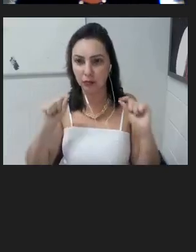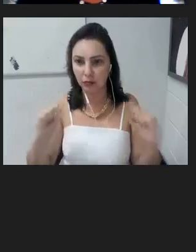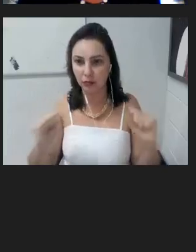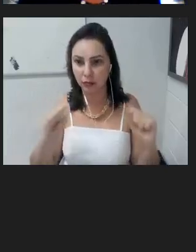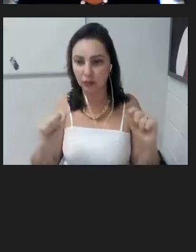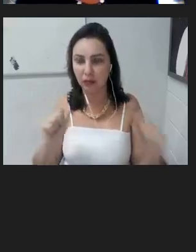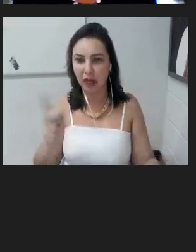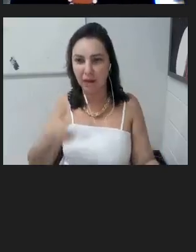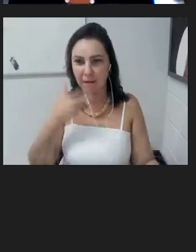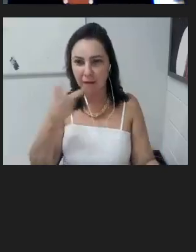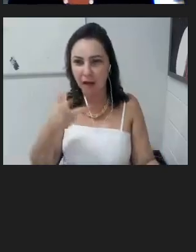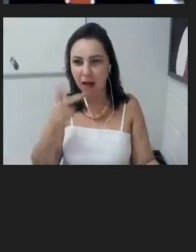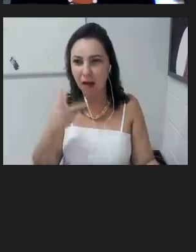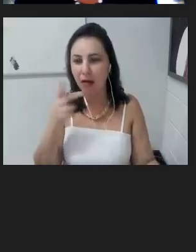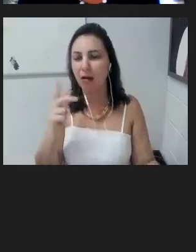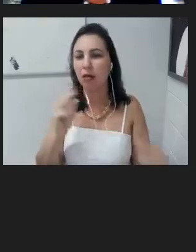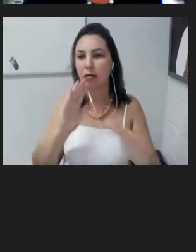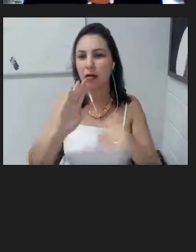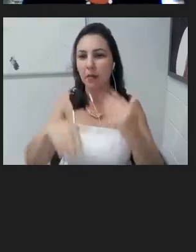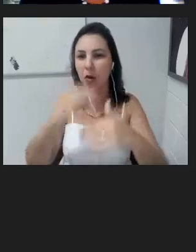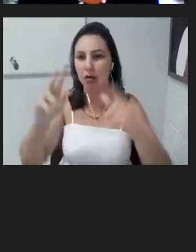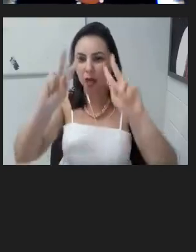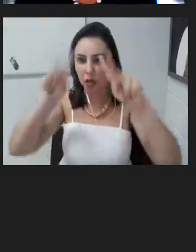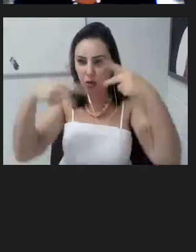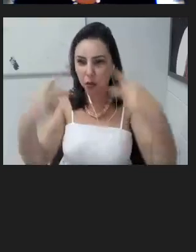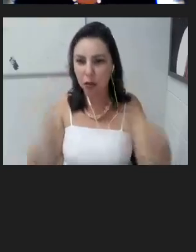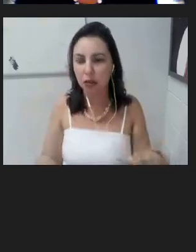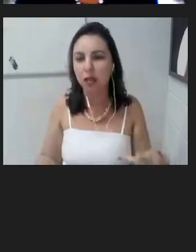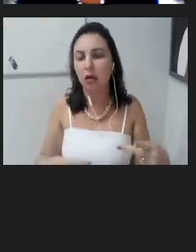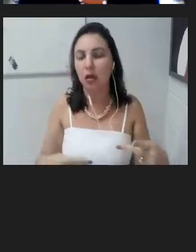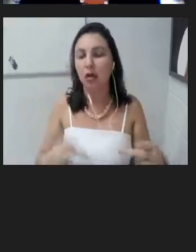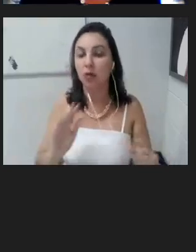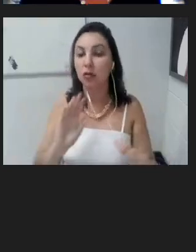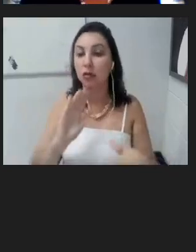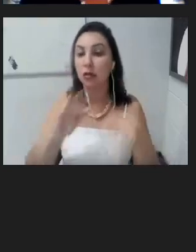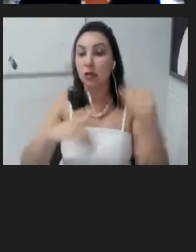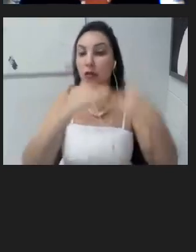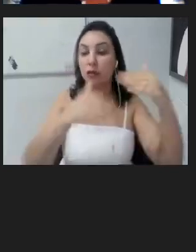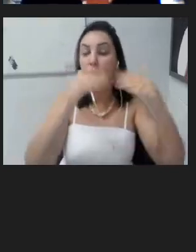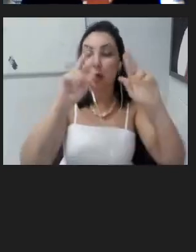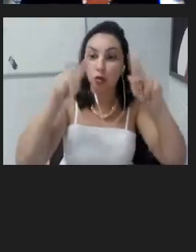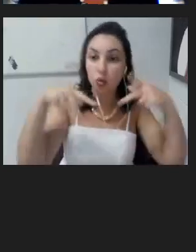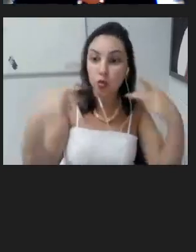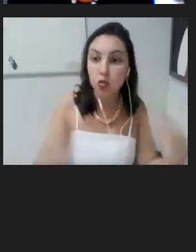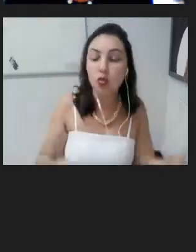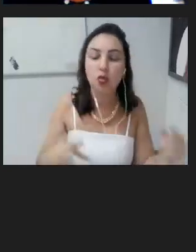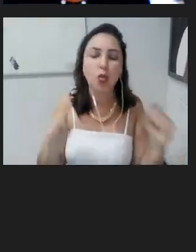fala em processo de humanização, desenvolvimento humano, a gente busca dar